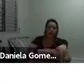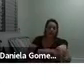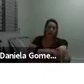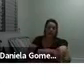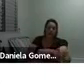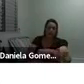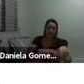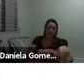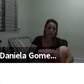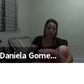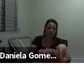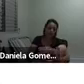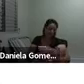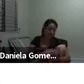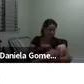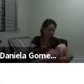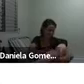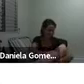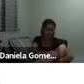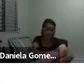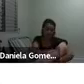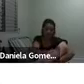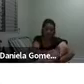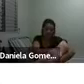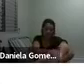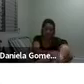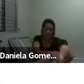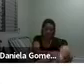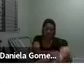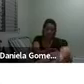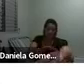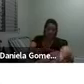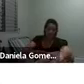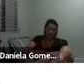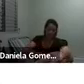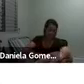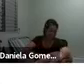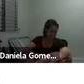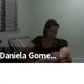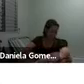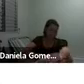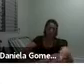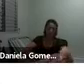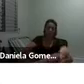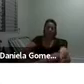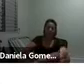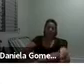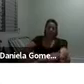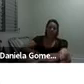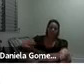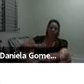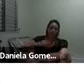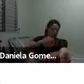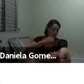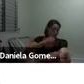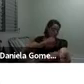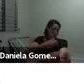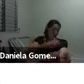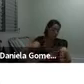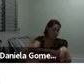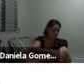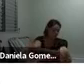fazer deitado com a criança, como se você tivesse segurando ele também, tá? E só